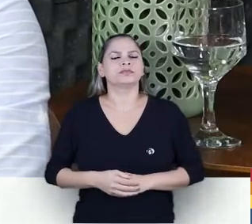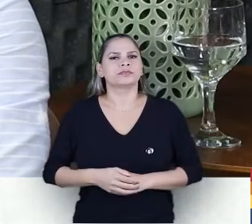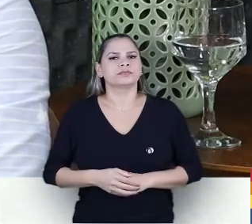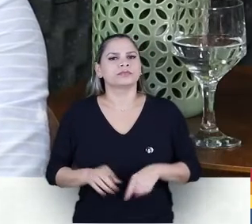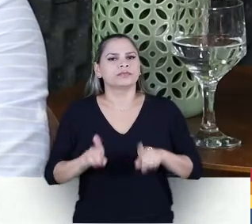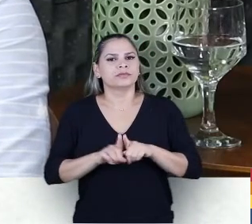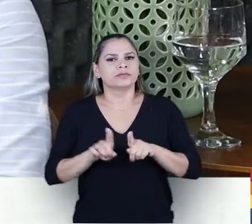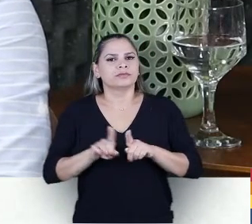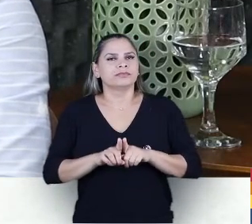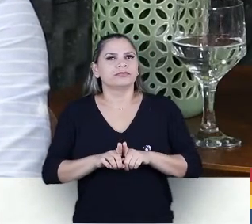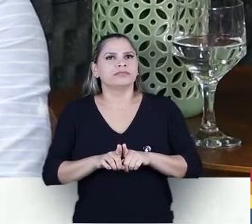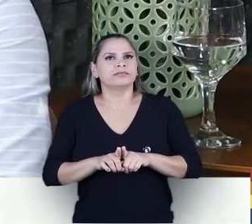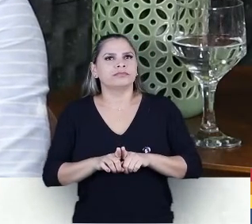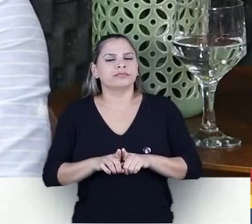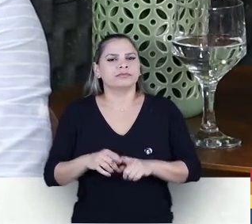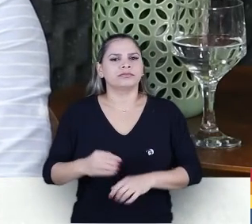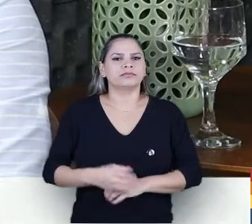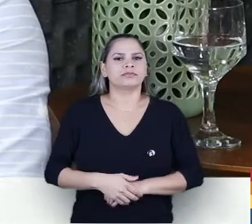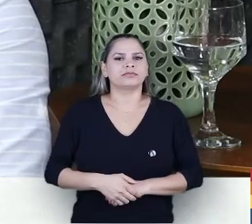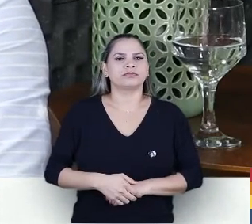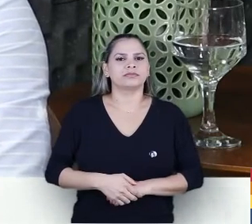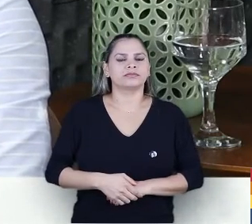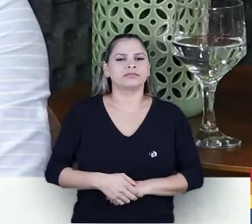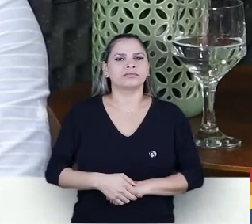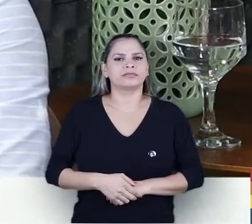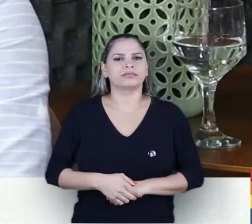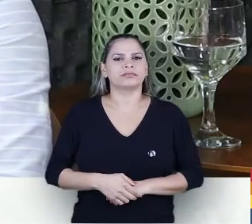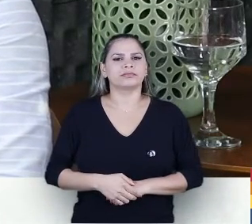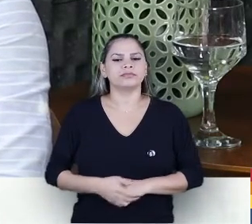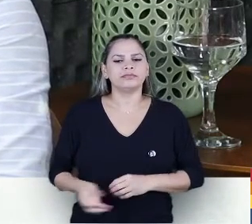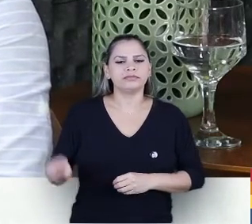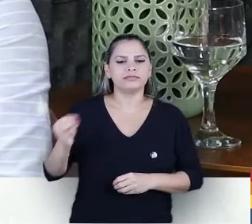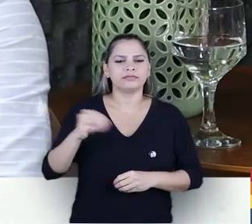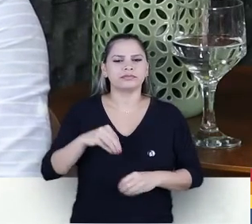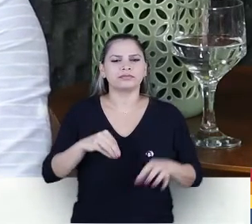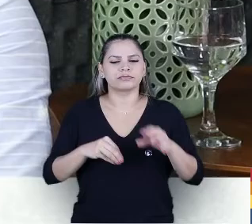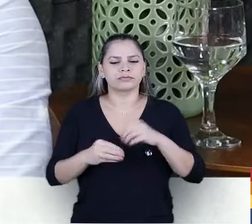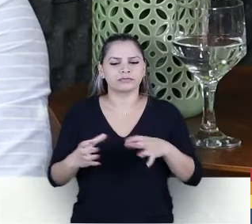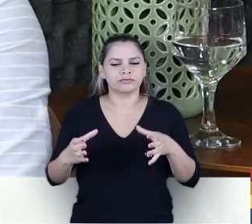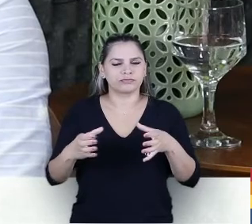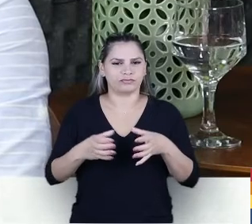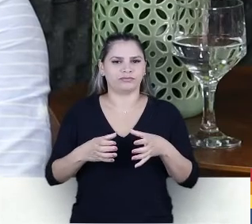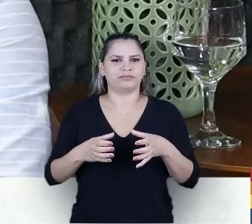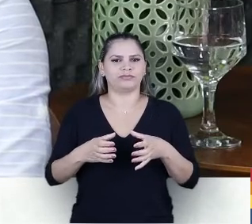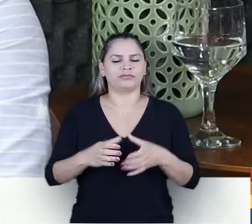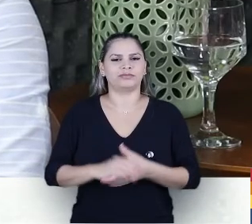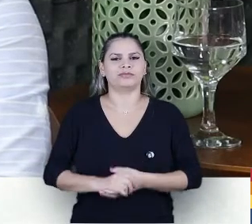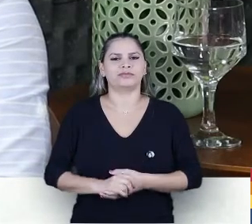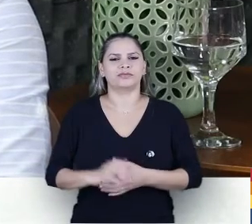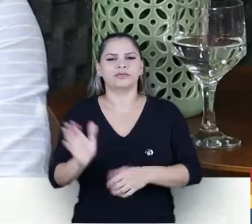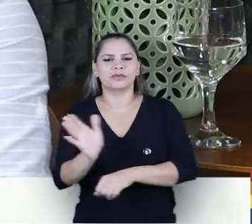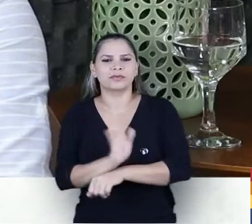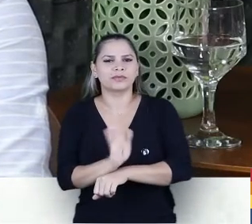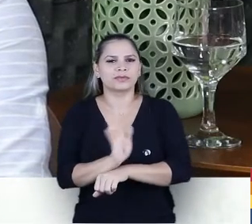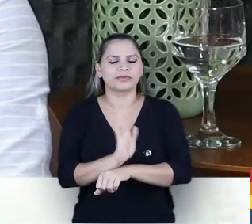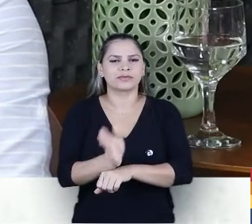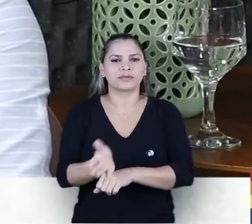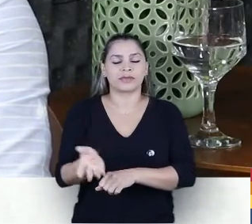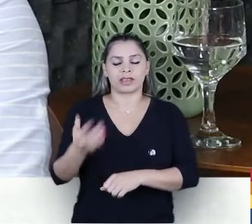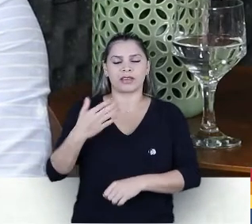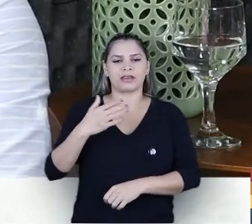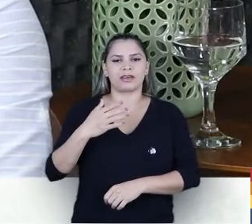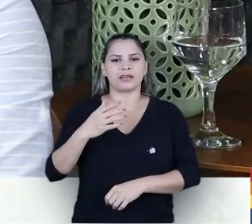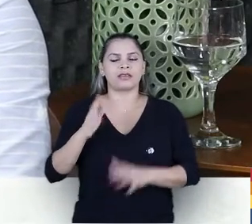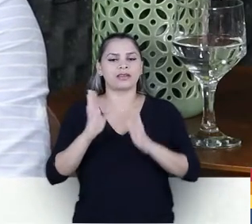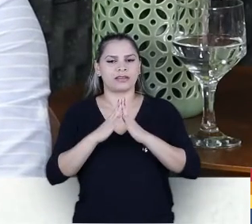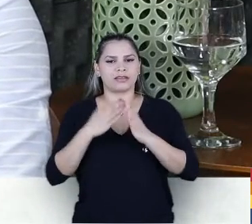trabalho desenvolve clubes de cinema, de desenho, de dança, de